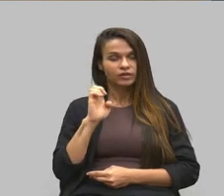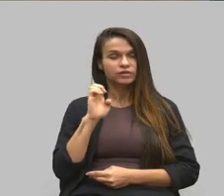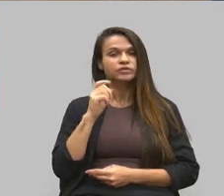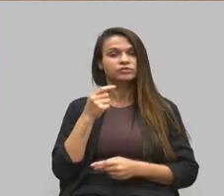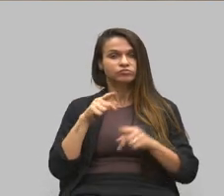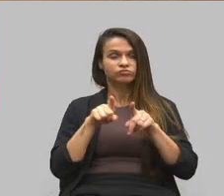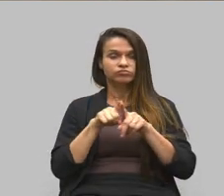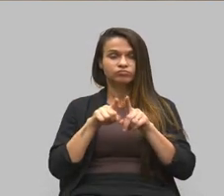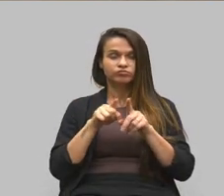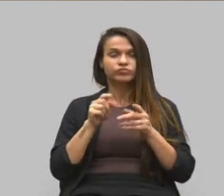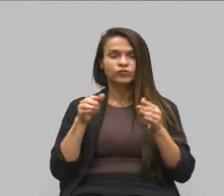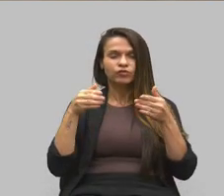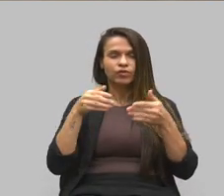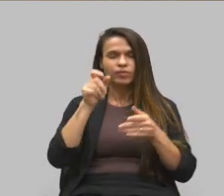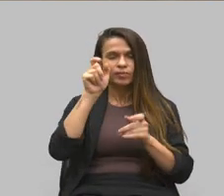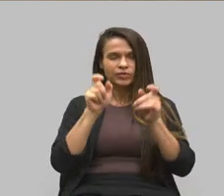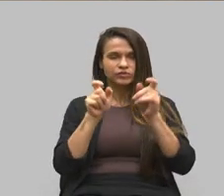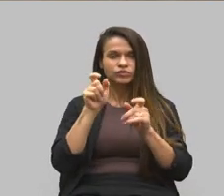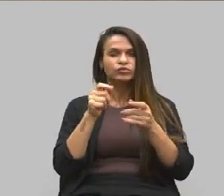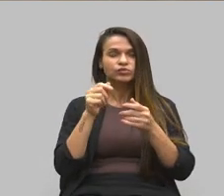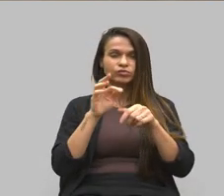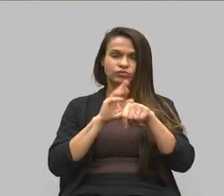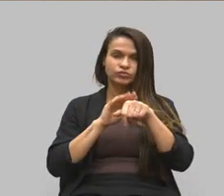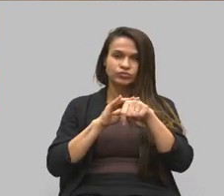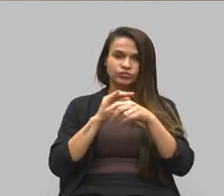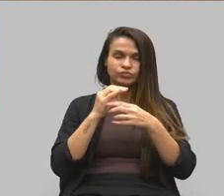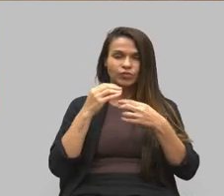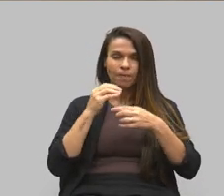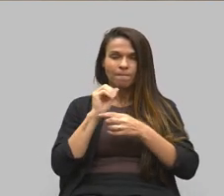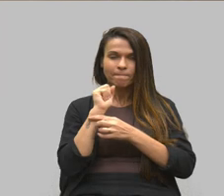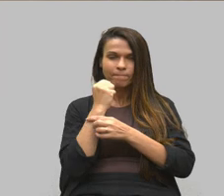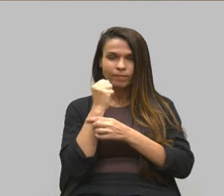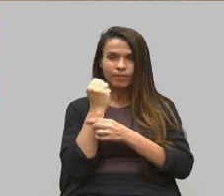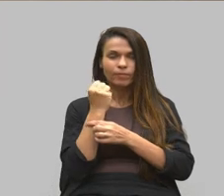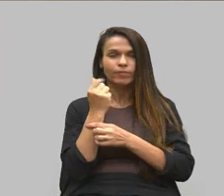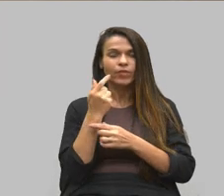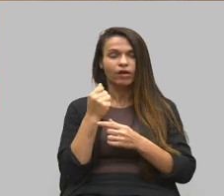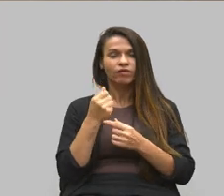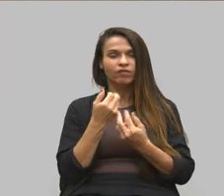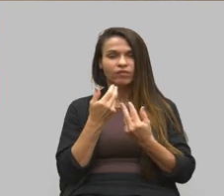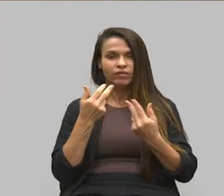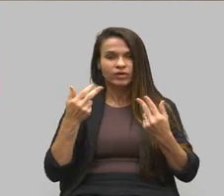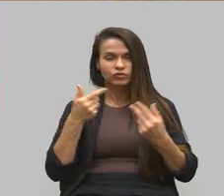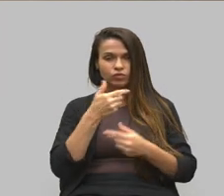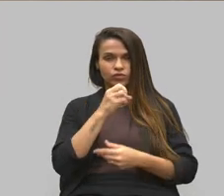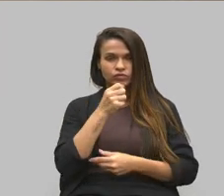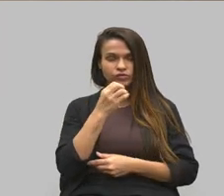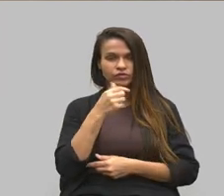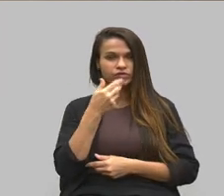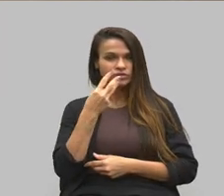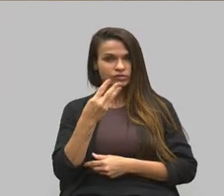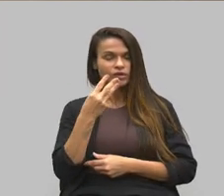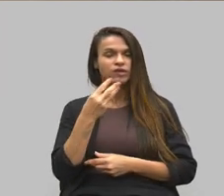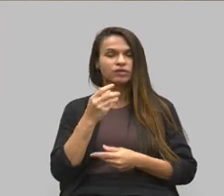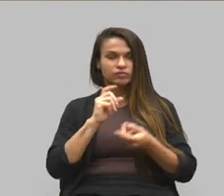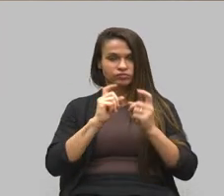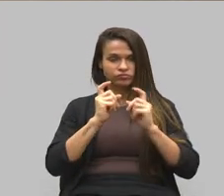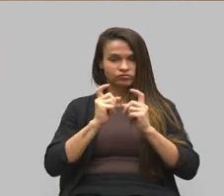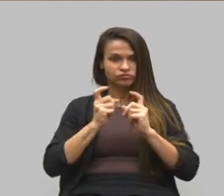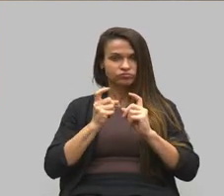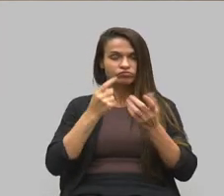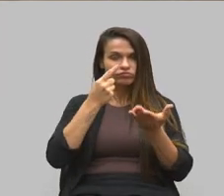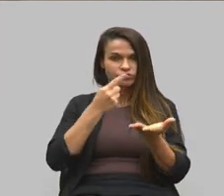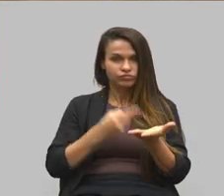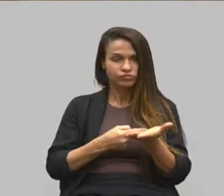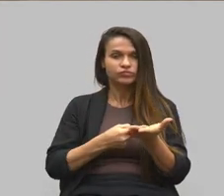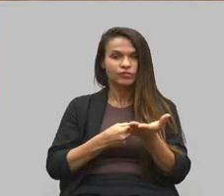distrofias musculares em 2003 2004 várias reuniões foram realizadas com o ministério da saúde para adequação da